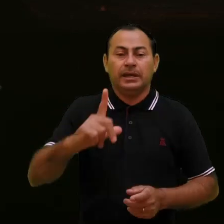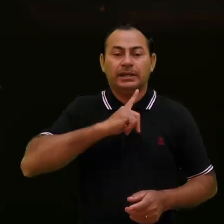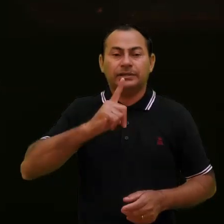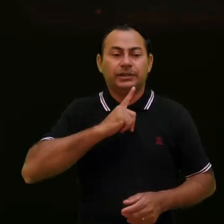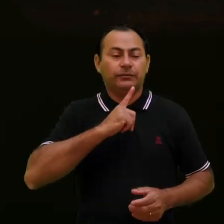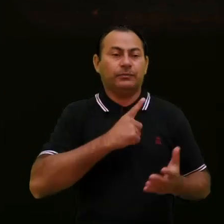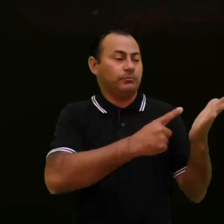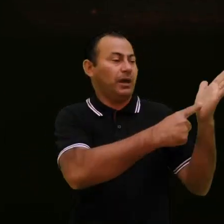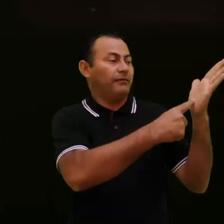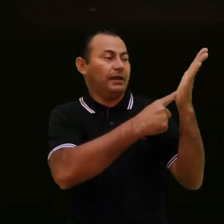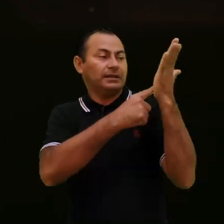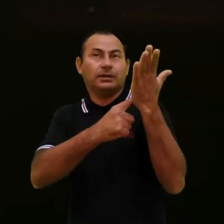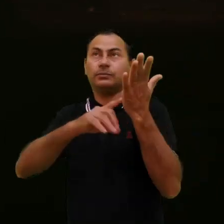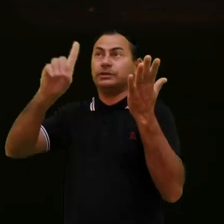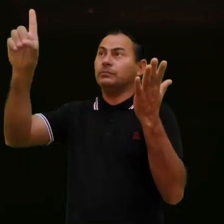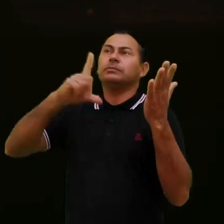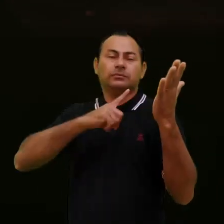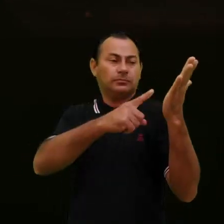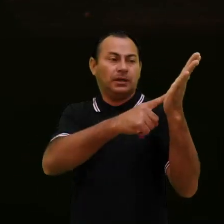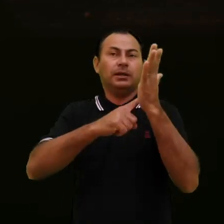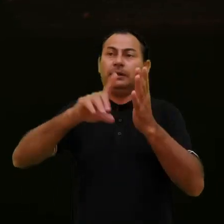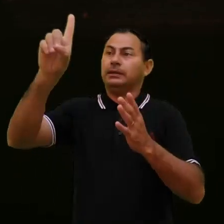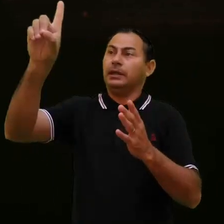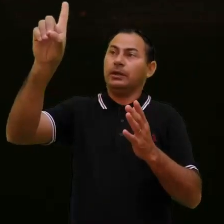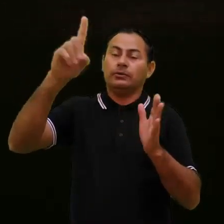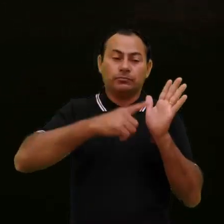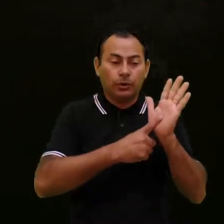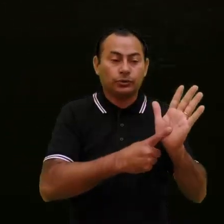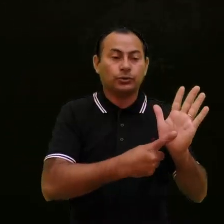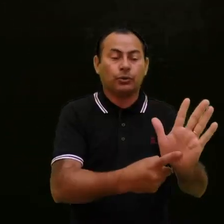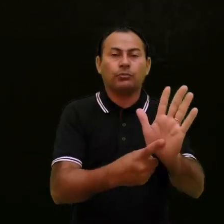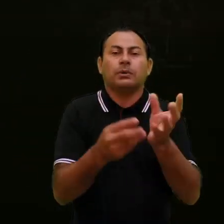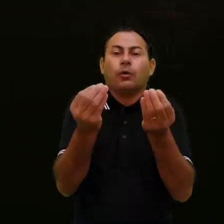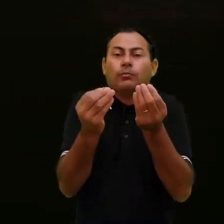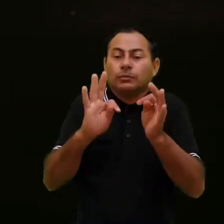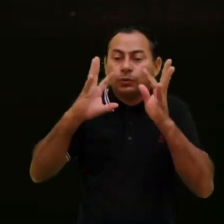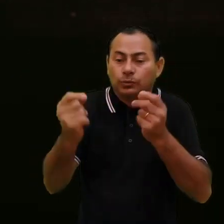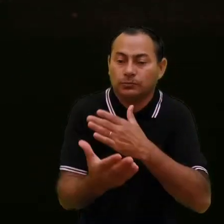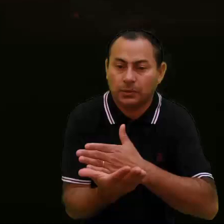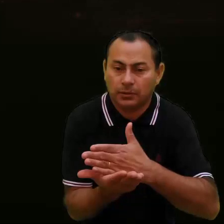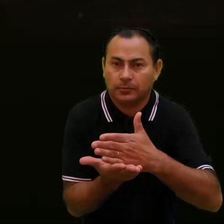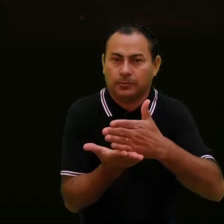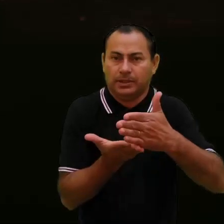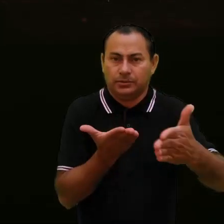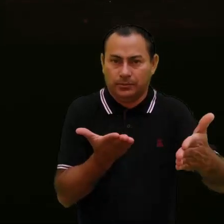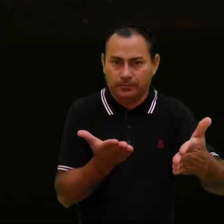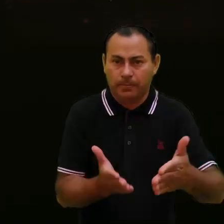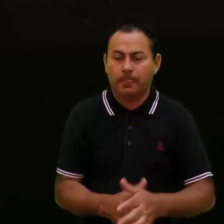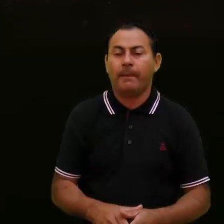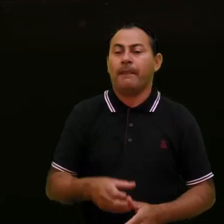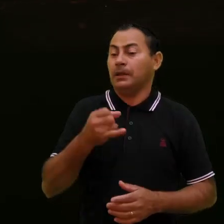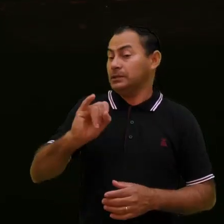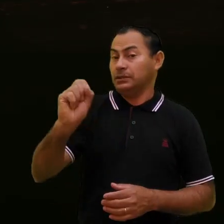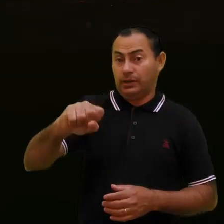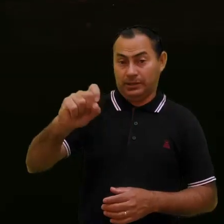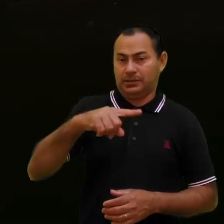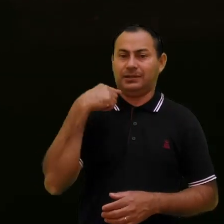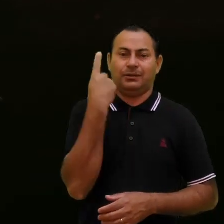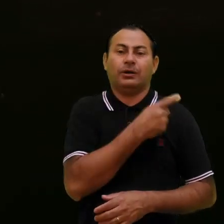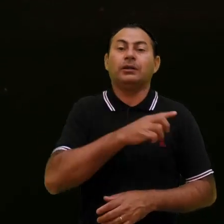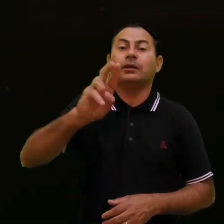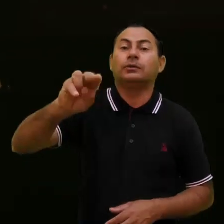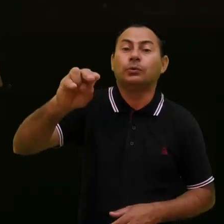uma revelação de Deus. Deus tirou o véu e me mostrou como tudo começou. Se não fosse assim,